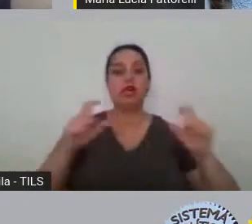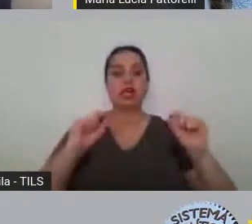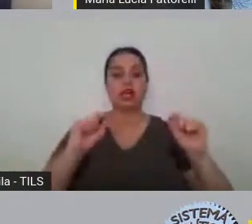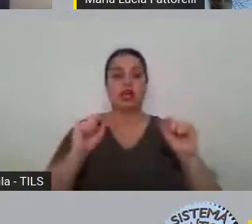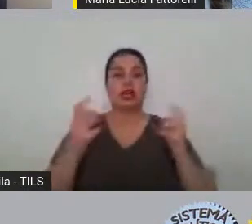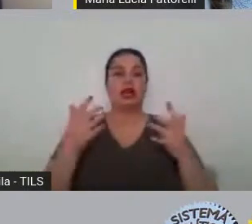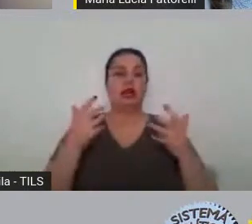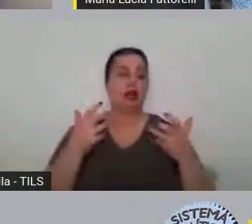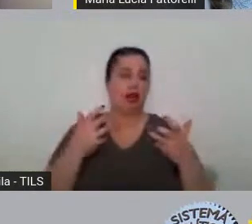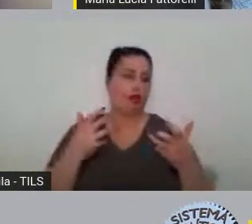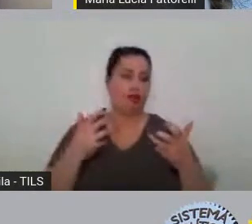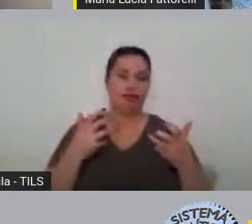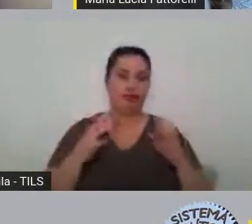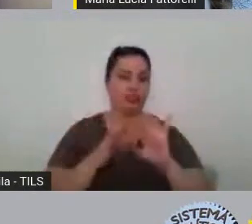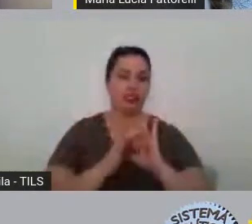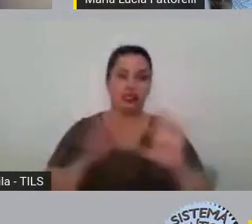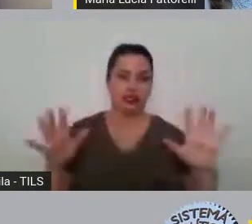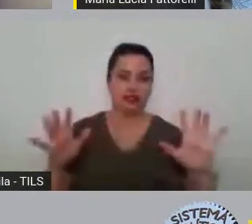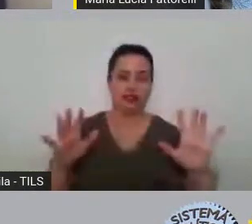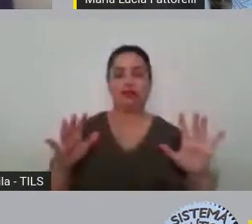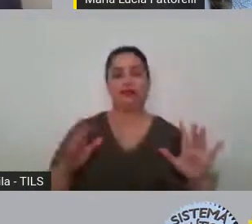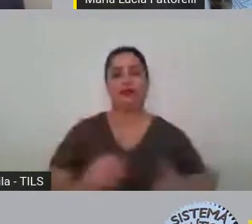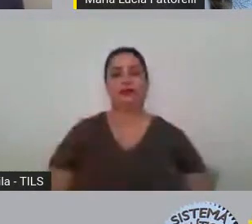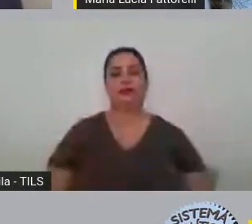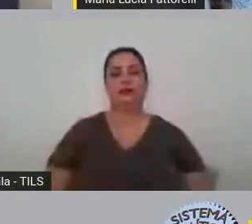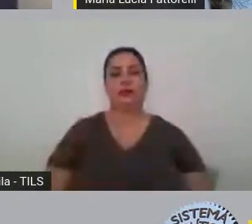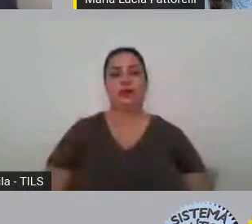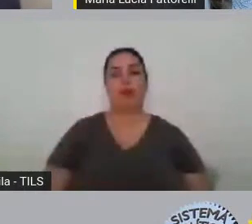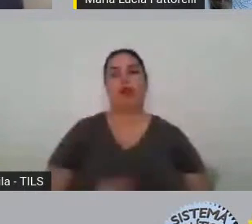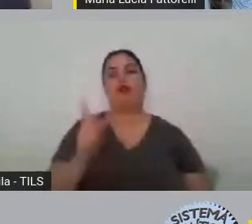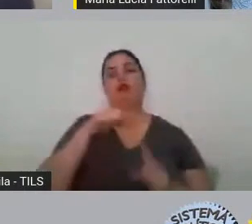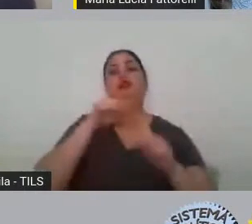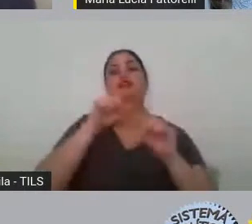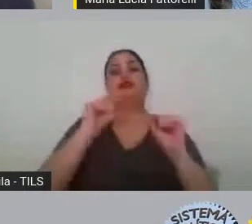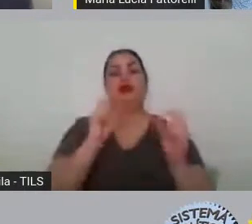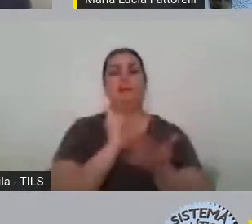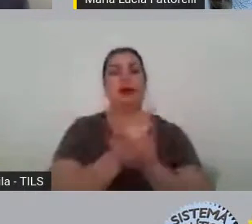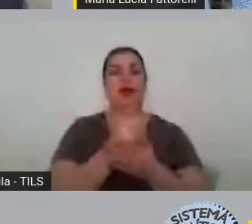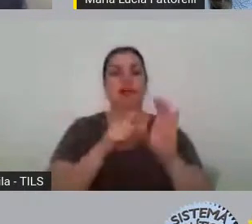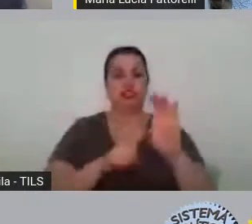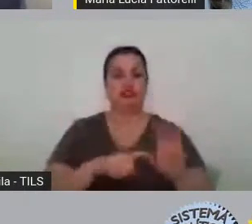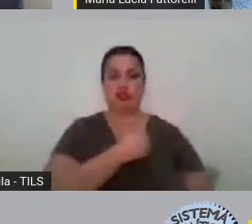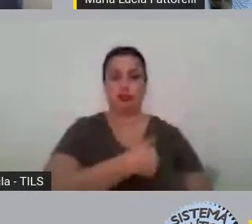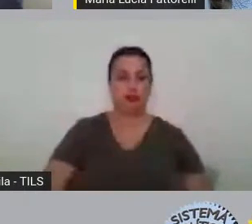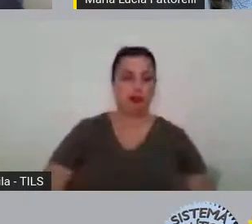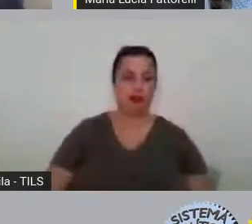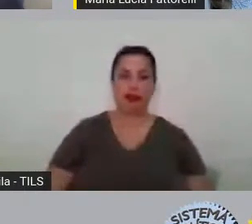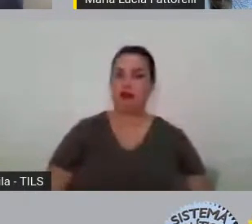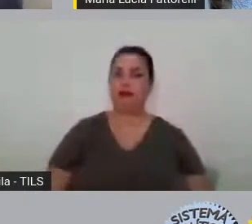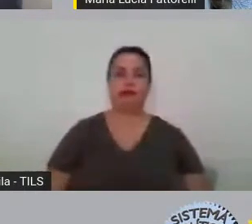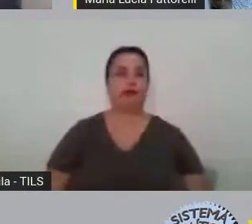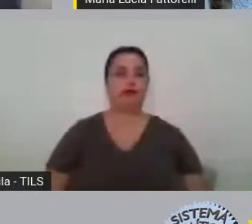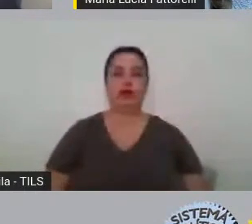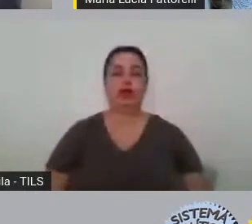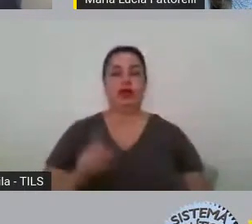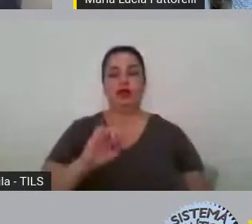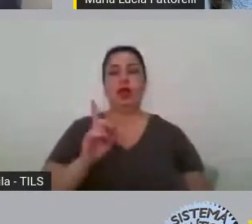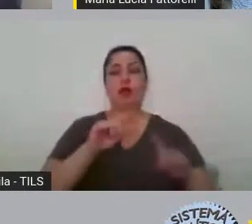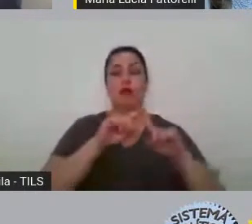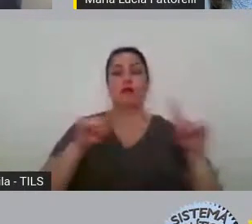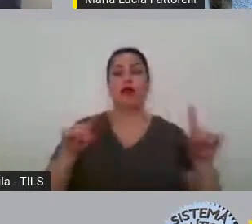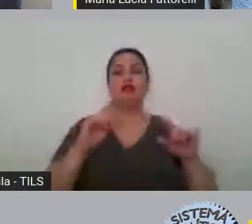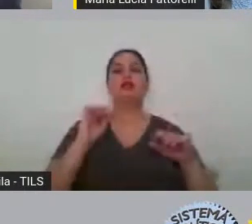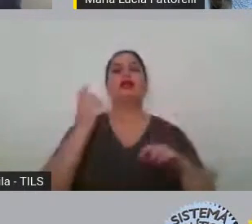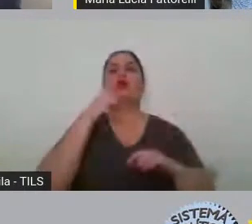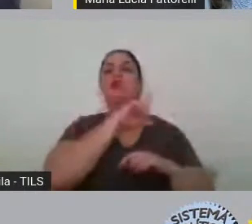ter justificativa para pagar a dívida pública que eles ajudaram a construir. É também para colocar dentro do Estado